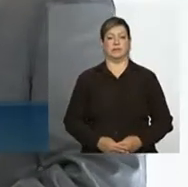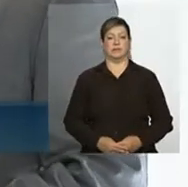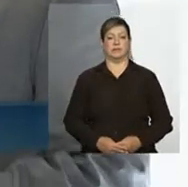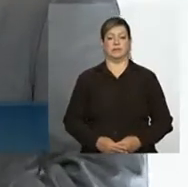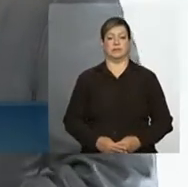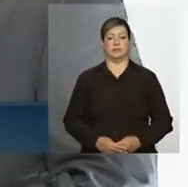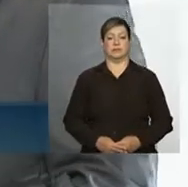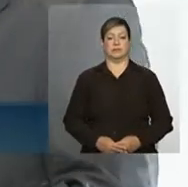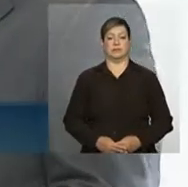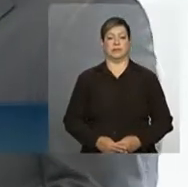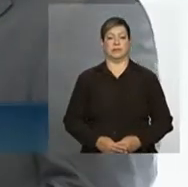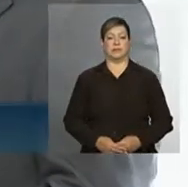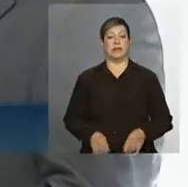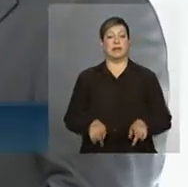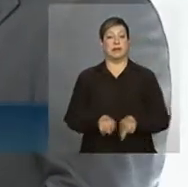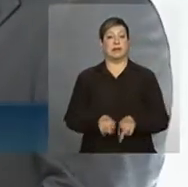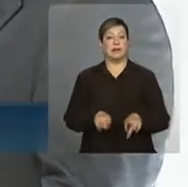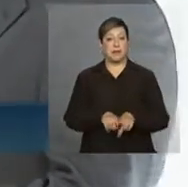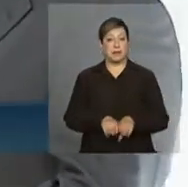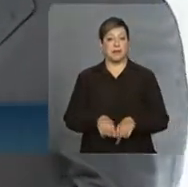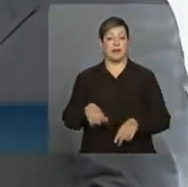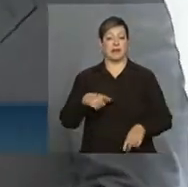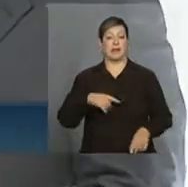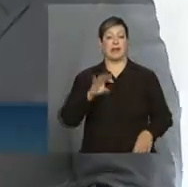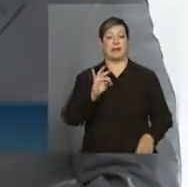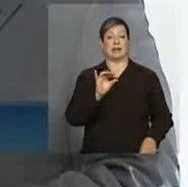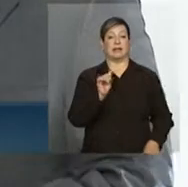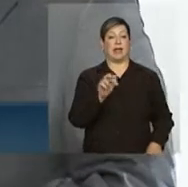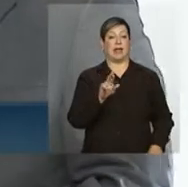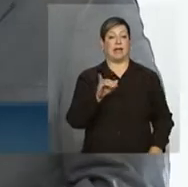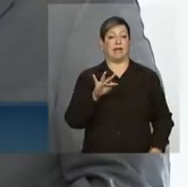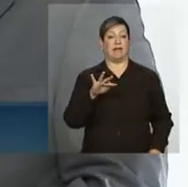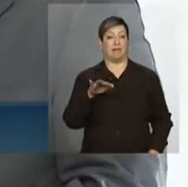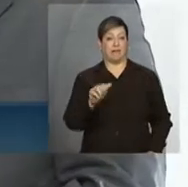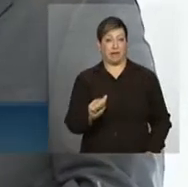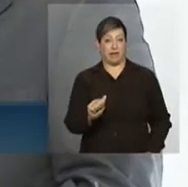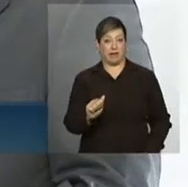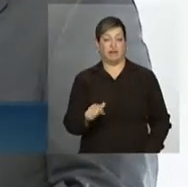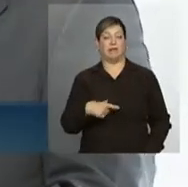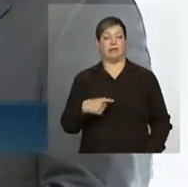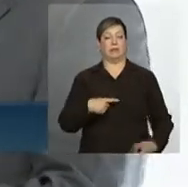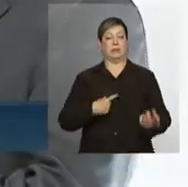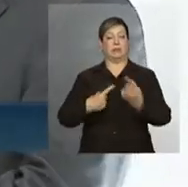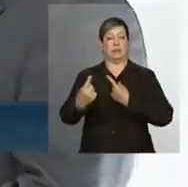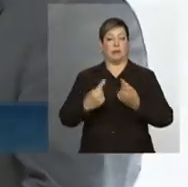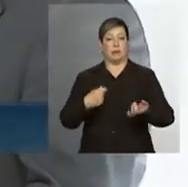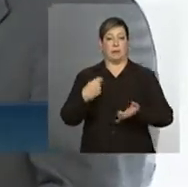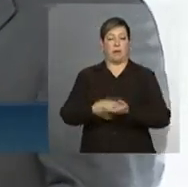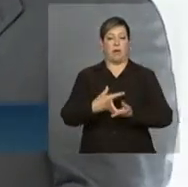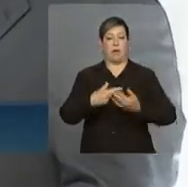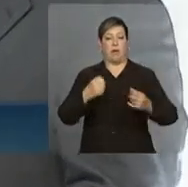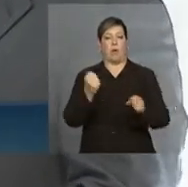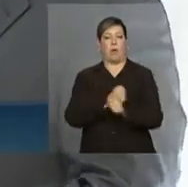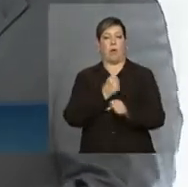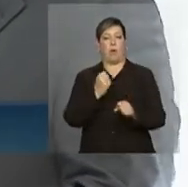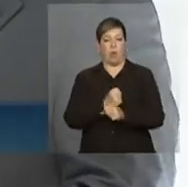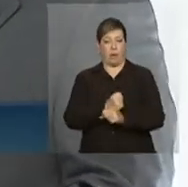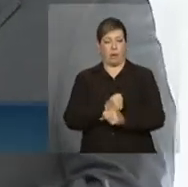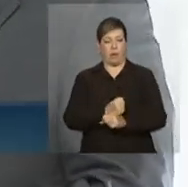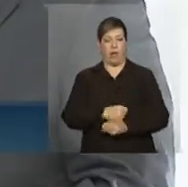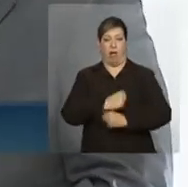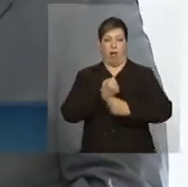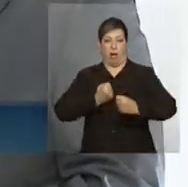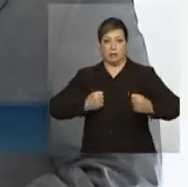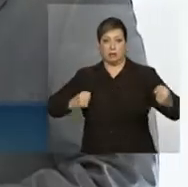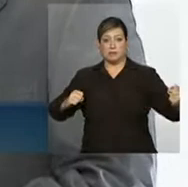e modicidade tarifária. Esses grandes investimentos significam, presidente, grandes obras. Obras